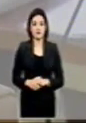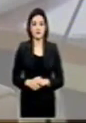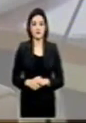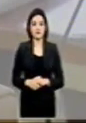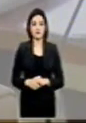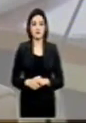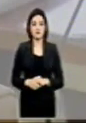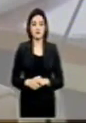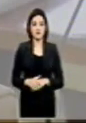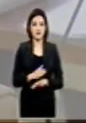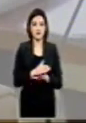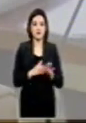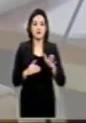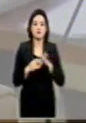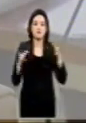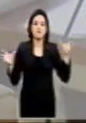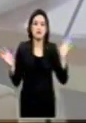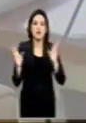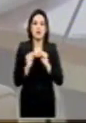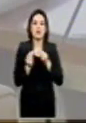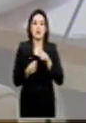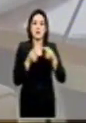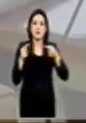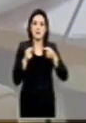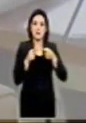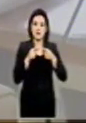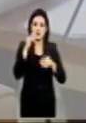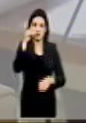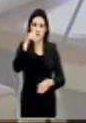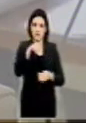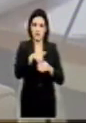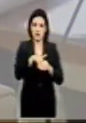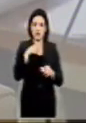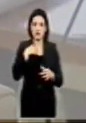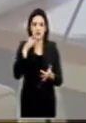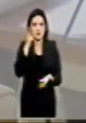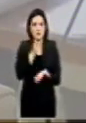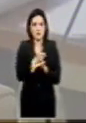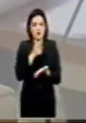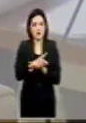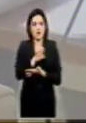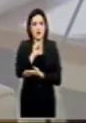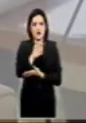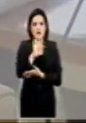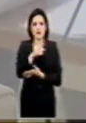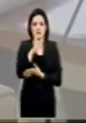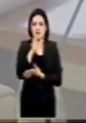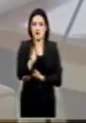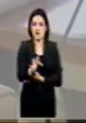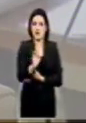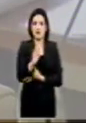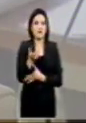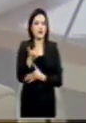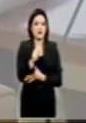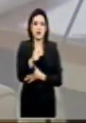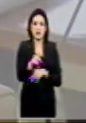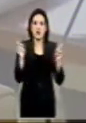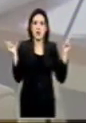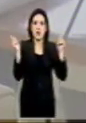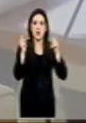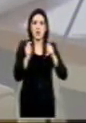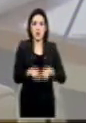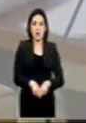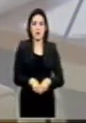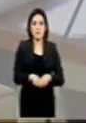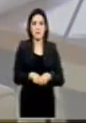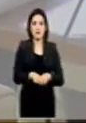encerramento. Primeiro, nesse voto, sustento que o Supremo Tribunal Federal não detém competência exclusiva para apreciação